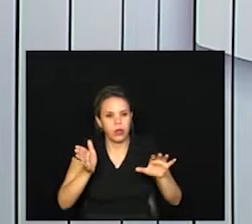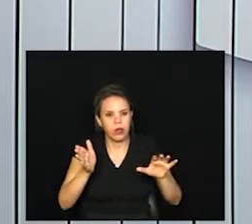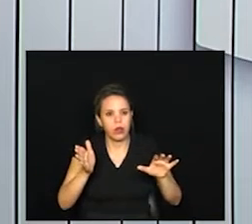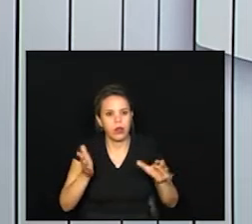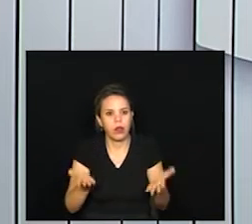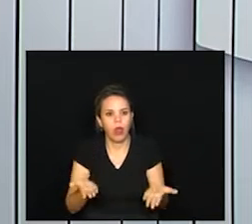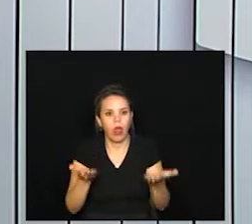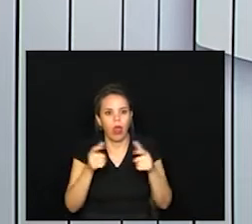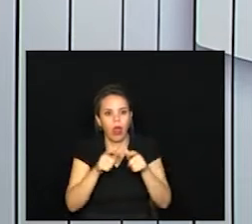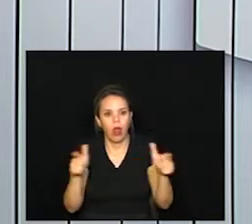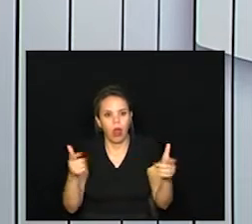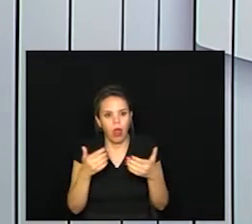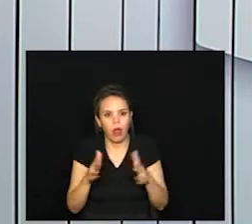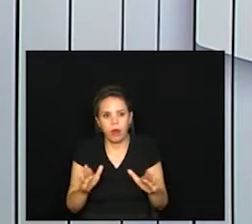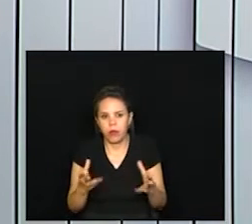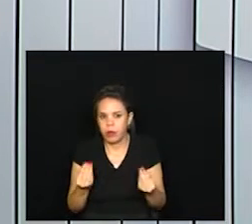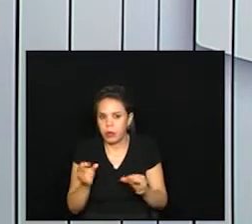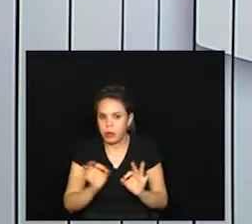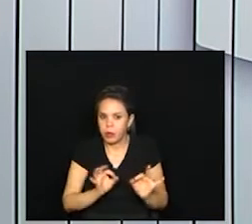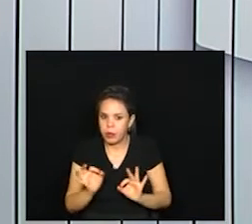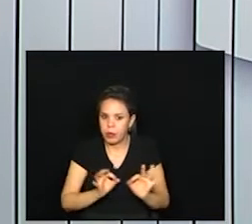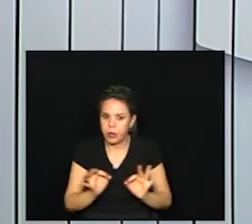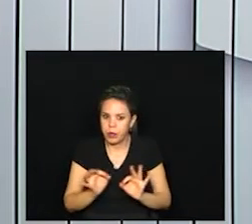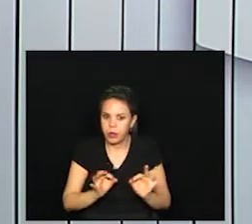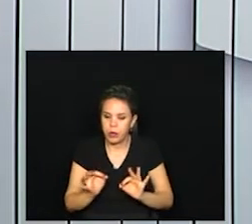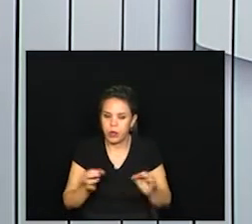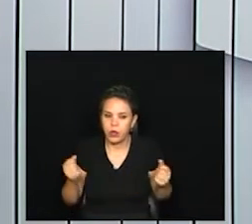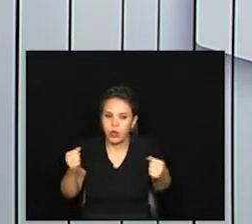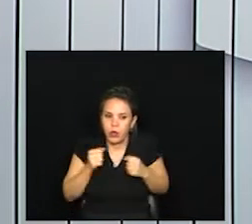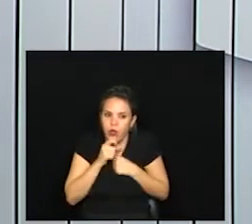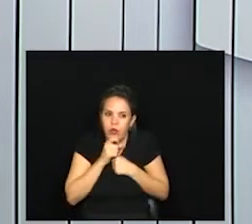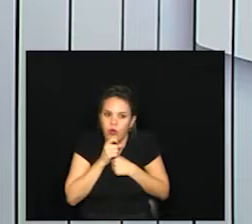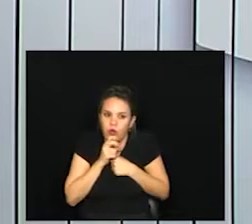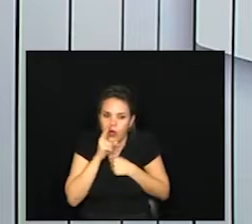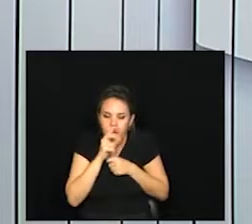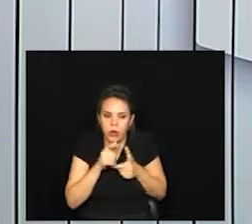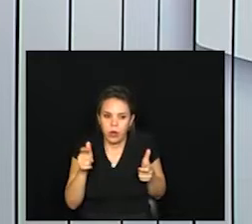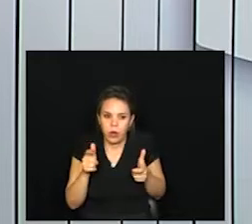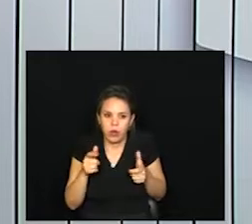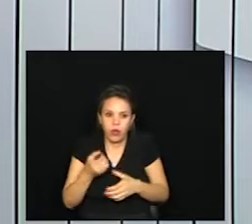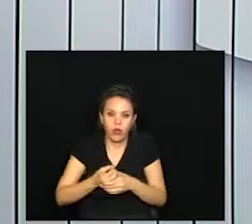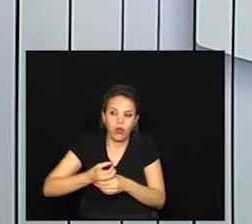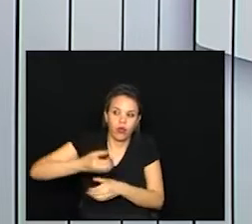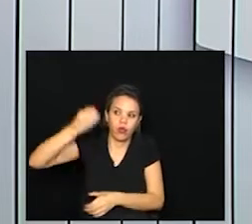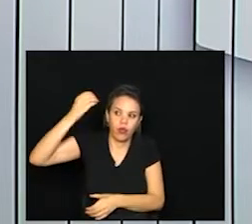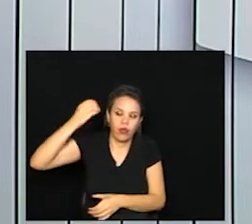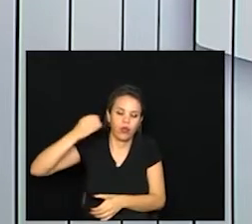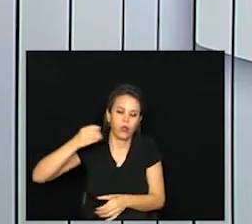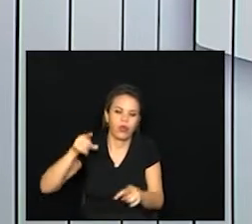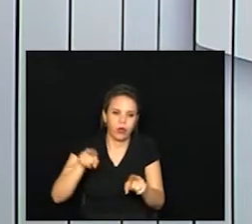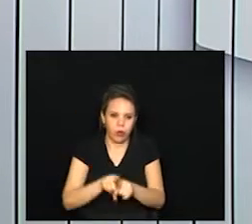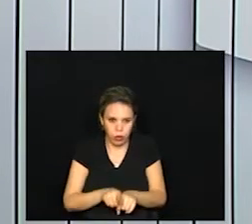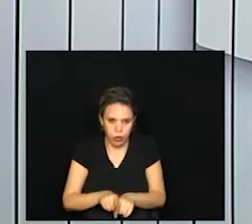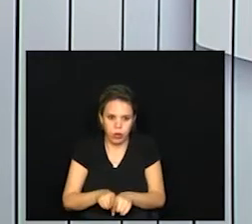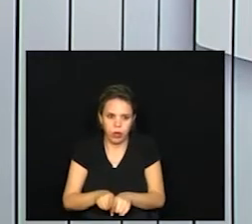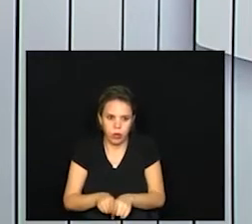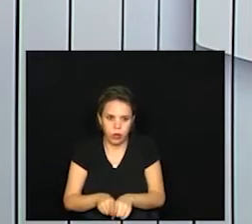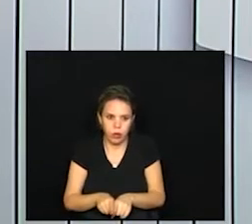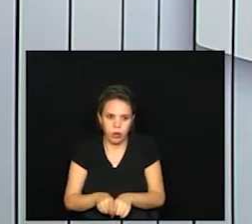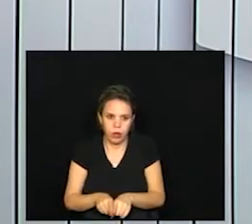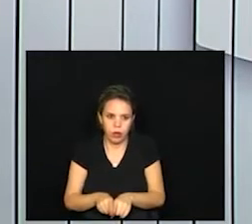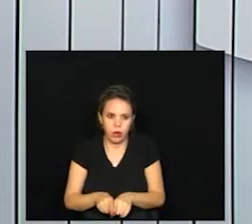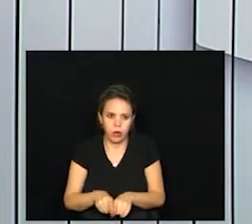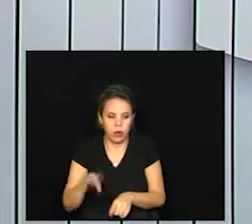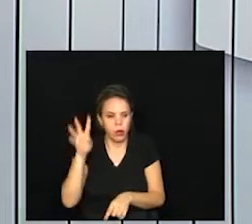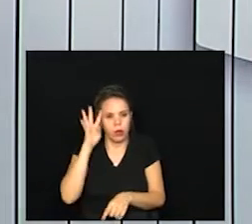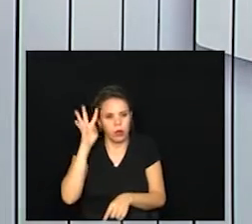muito alta, então se prepare. Além do casaco que você vai tirar do armário, o guarda-chuva também estará presente